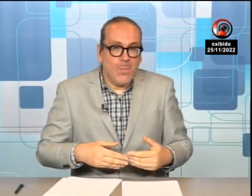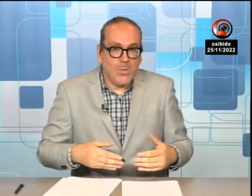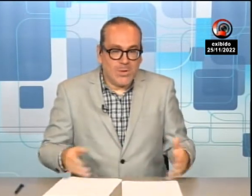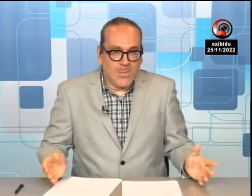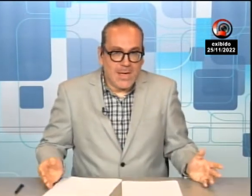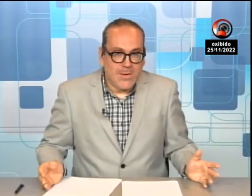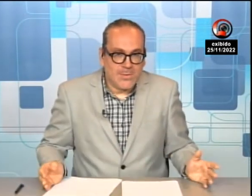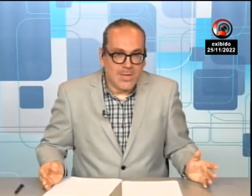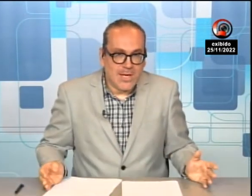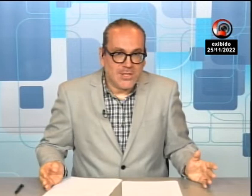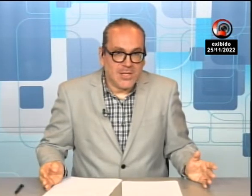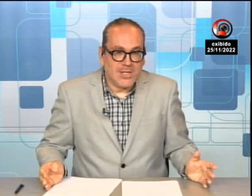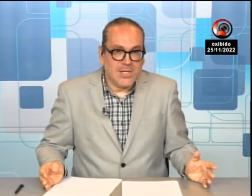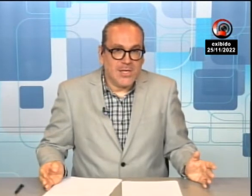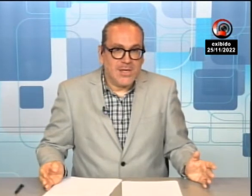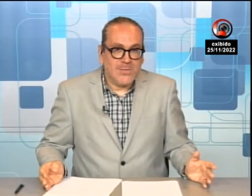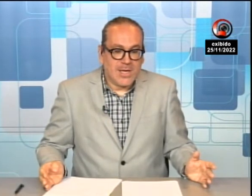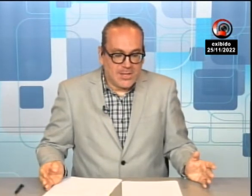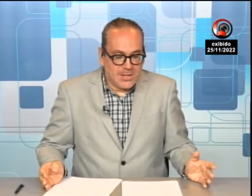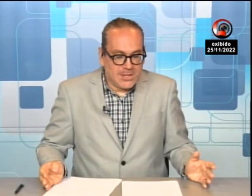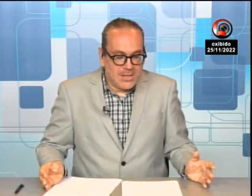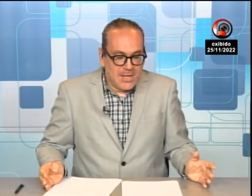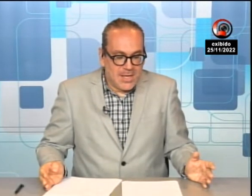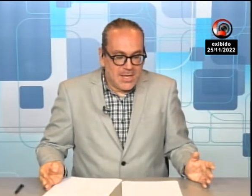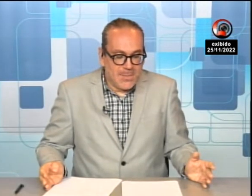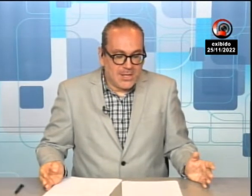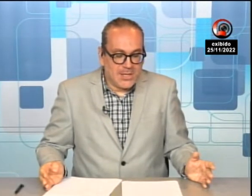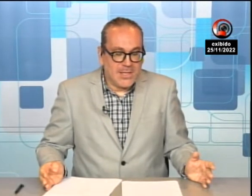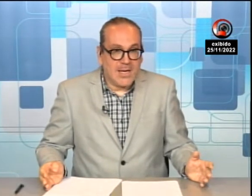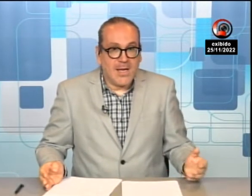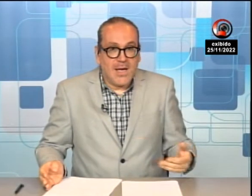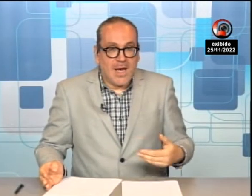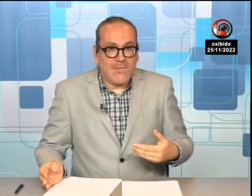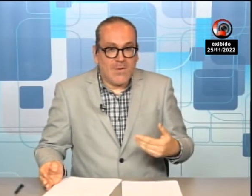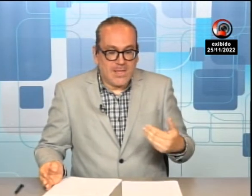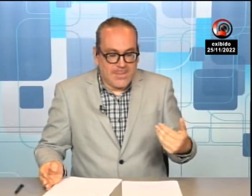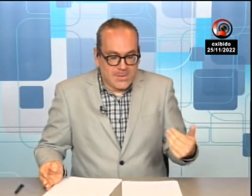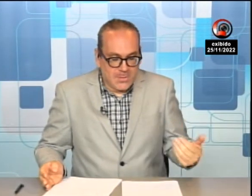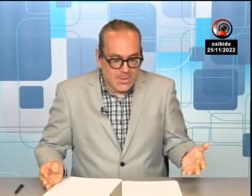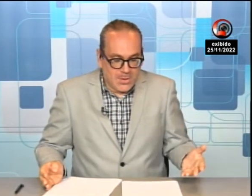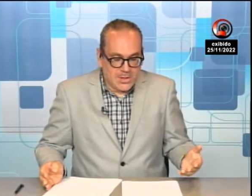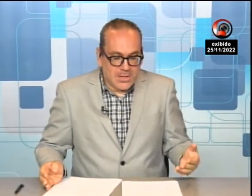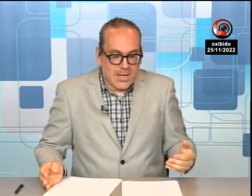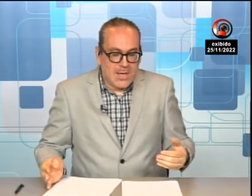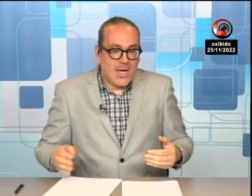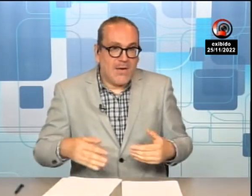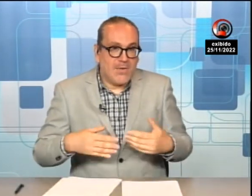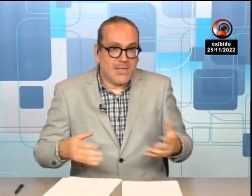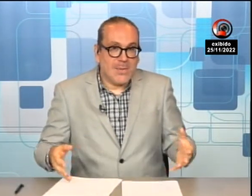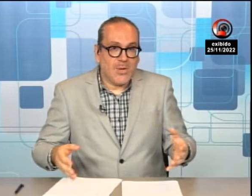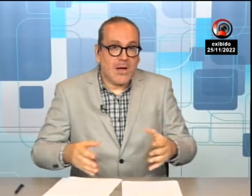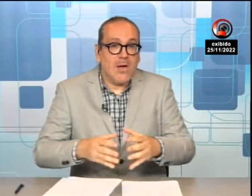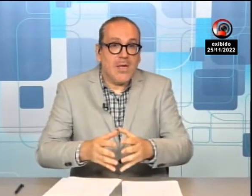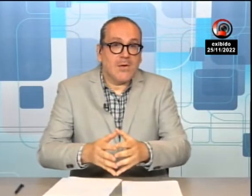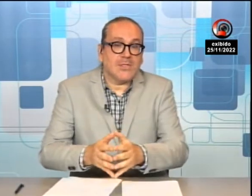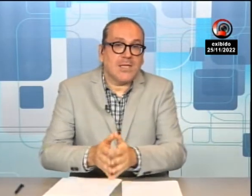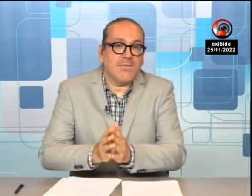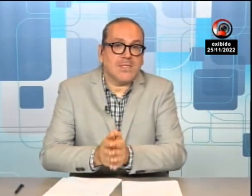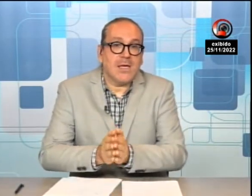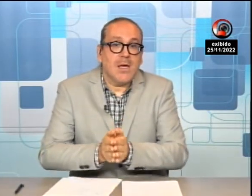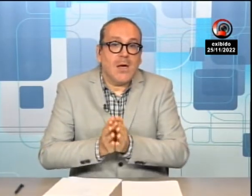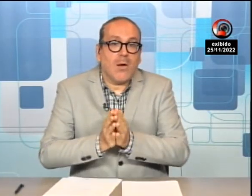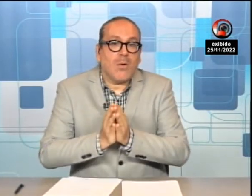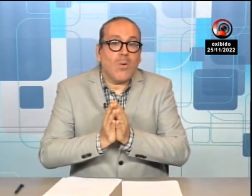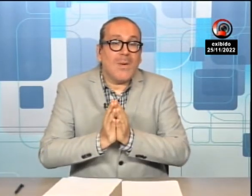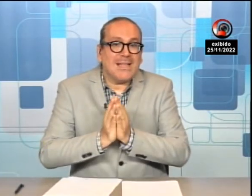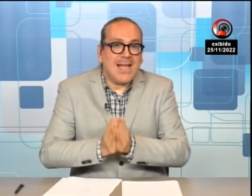cardápio muito maior do que a gente imagina, né? A violência psicológica, a violência moral, e gostaria que